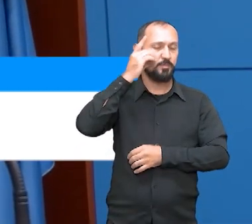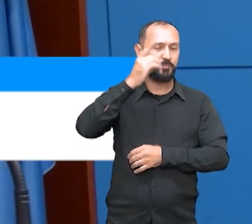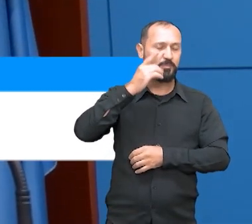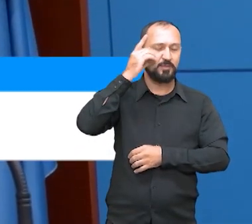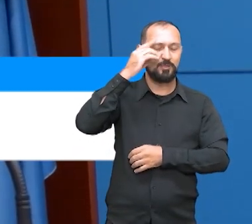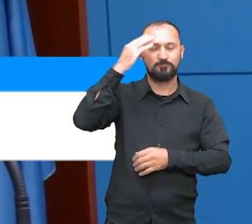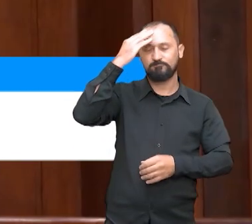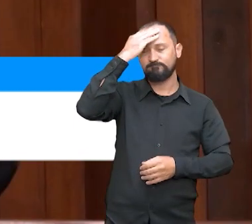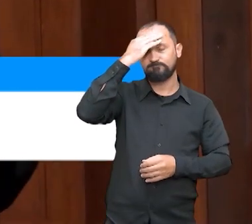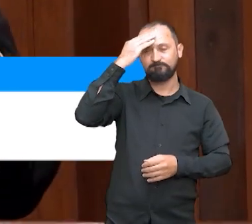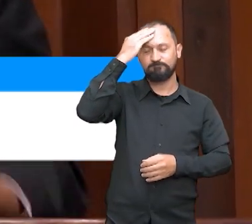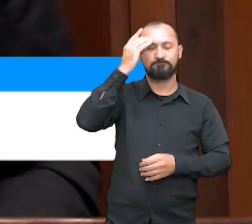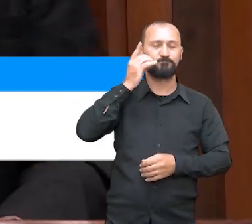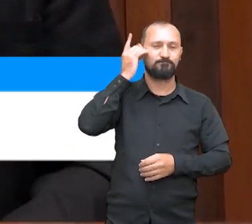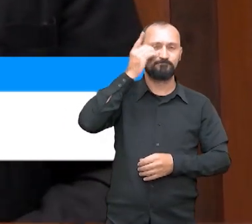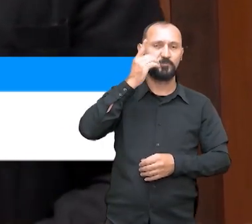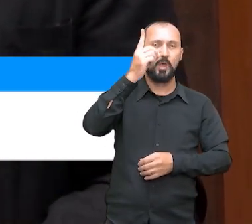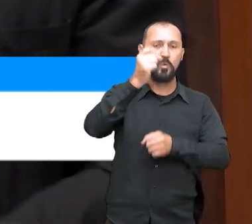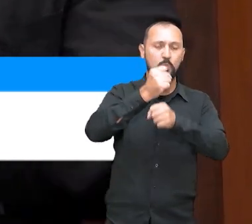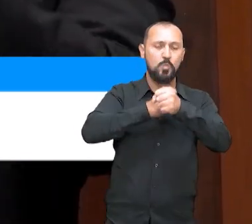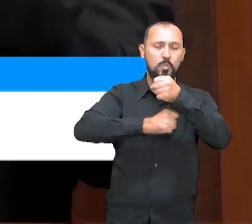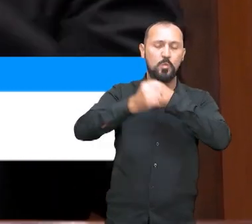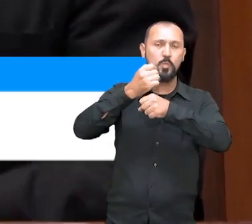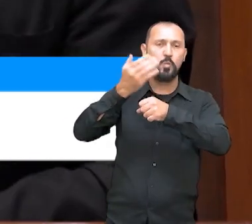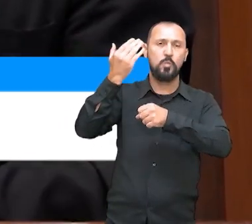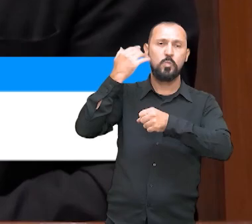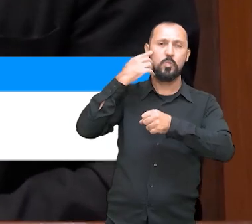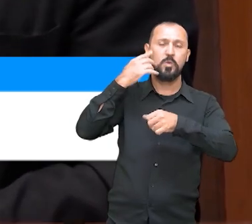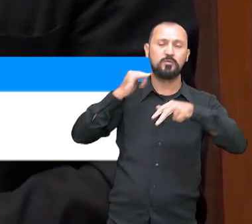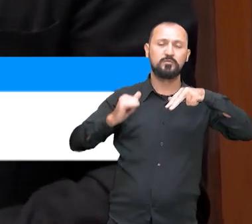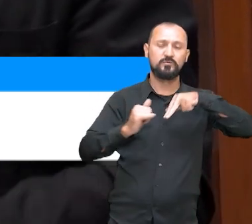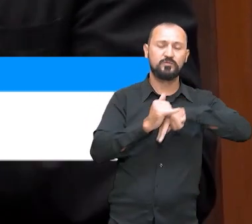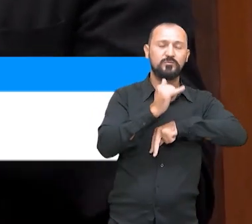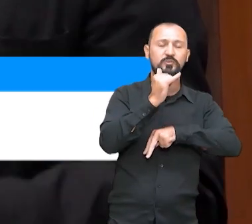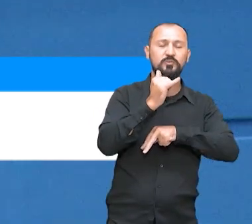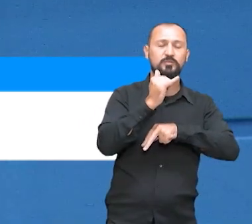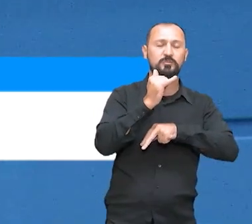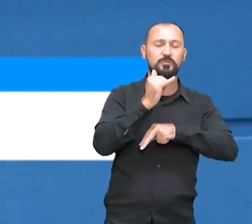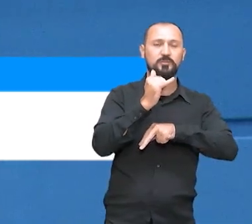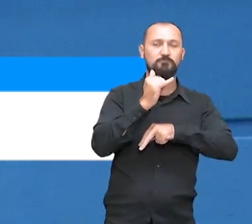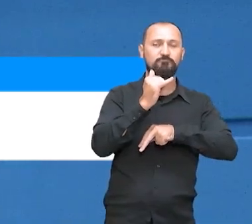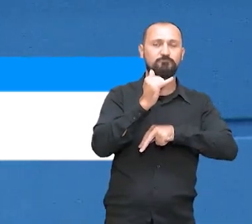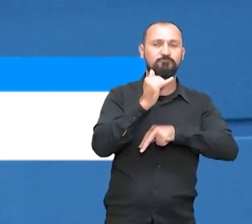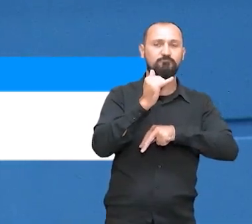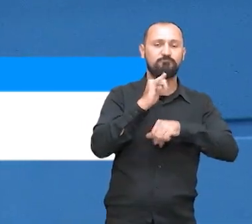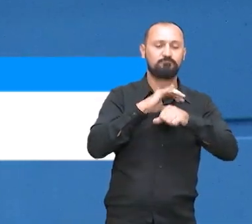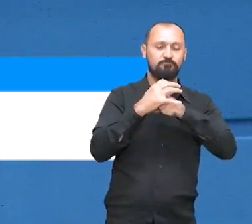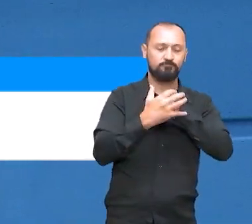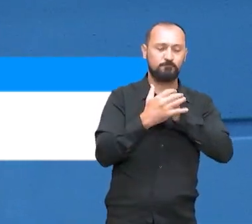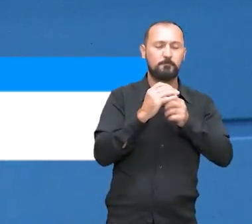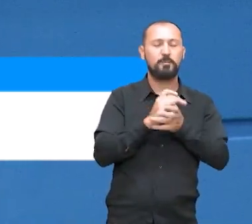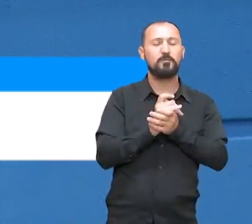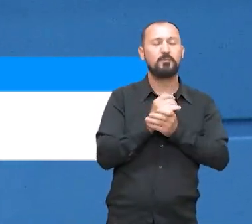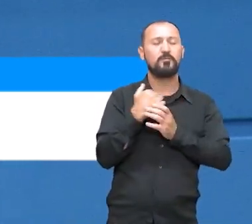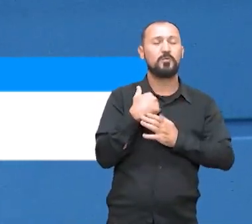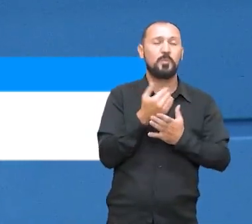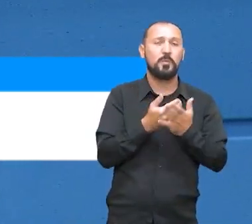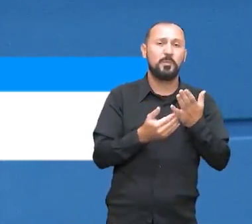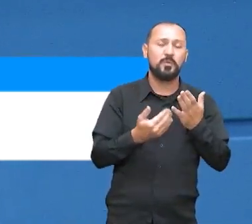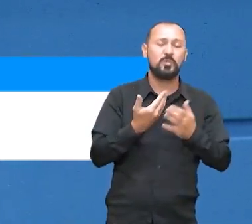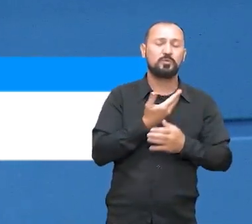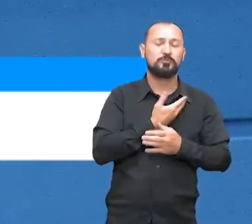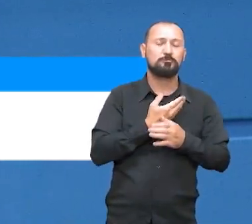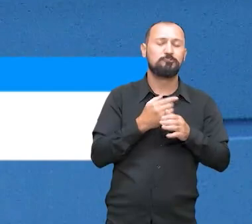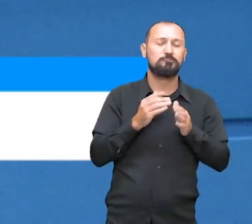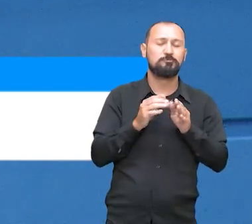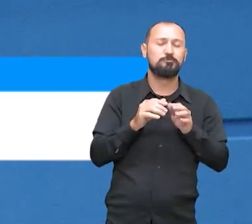Almi do PT, que faleceu há um ano vítima da Covid. Foi uma perda muito grande. Nosso